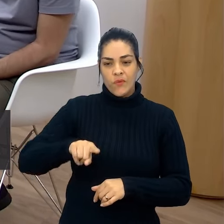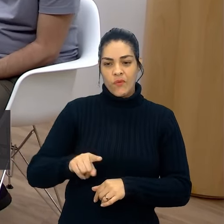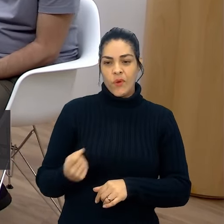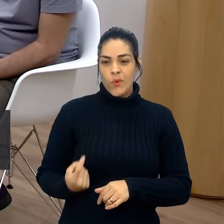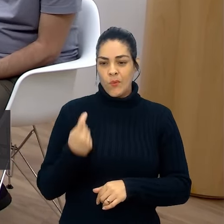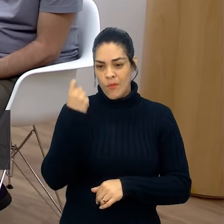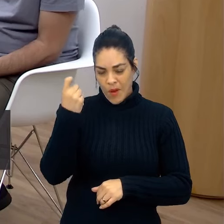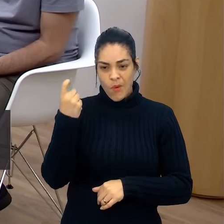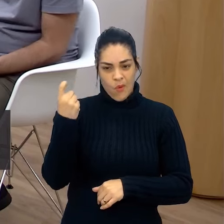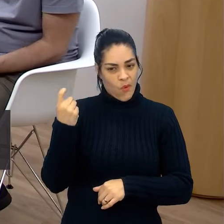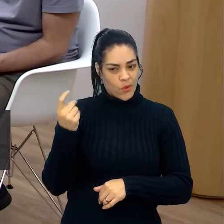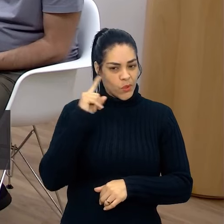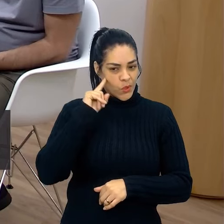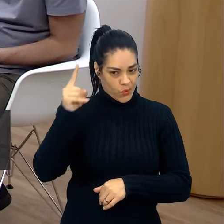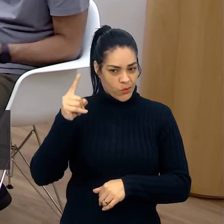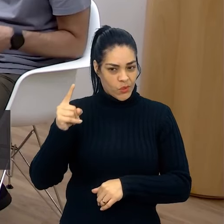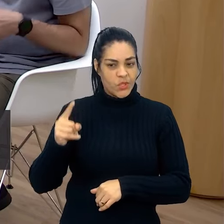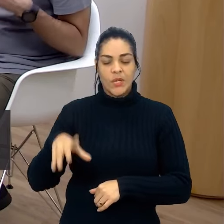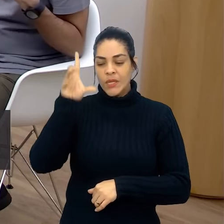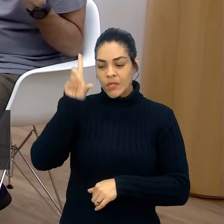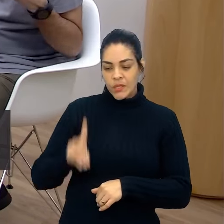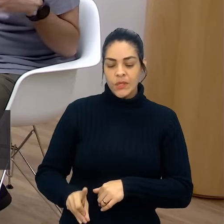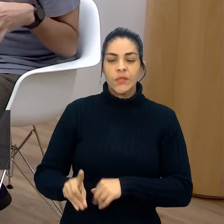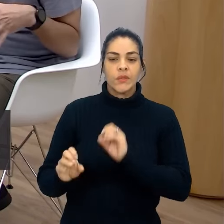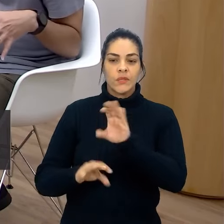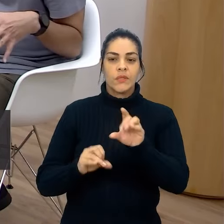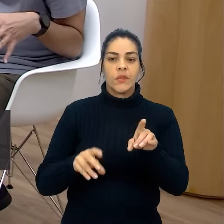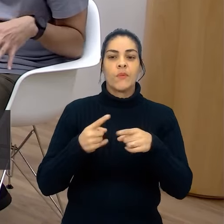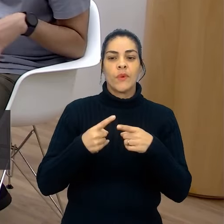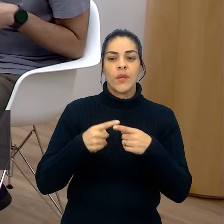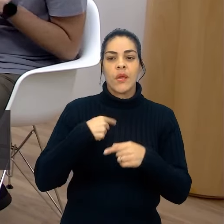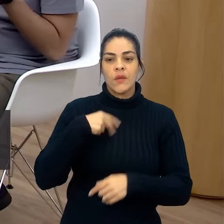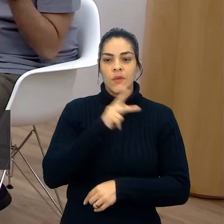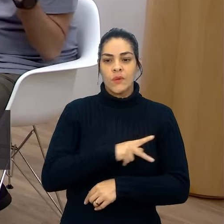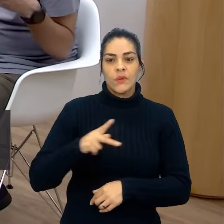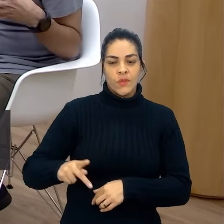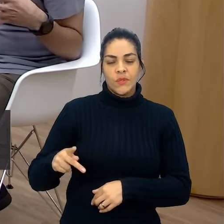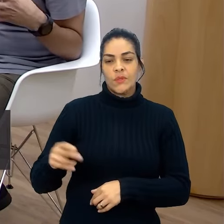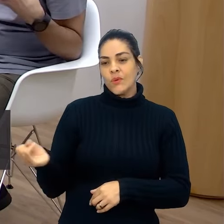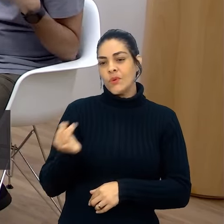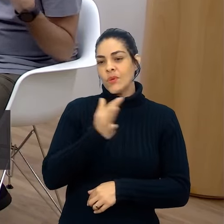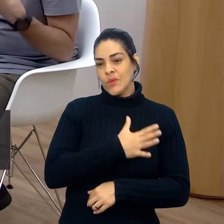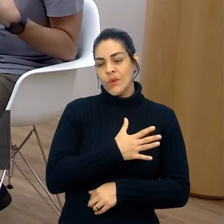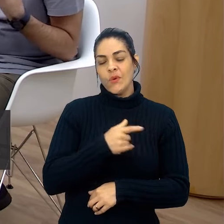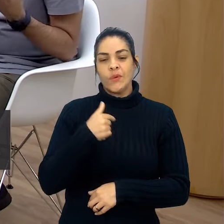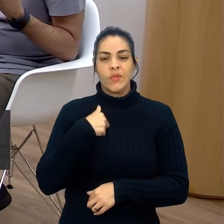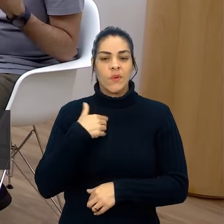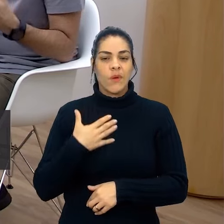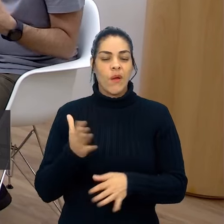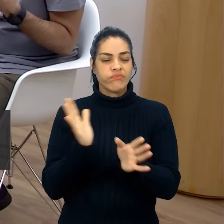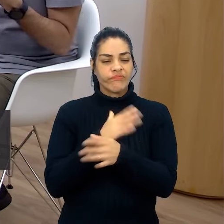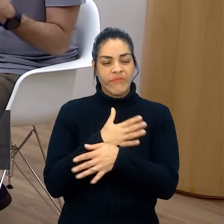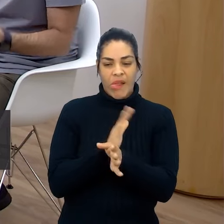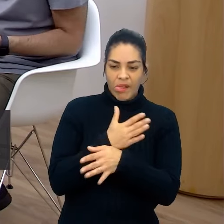de ensino, e eu também achei bastante interessante, porque eu era professor novo na rede, então eu estava meio perdido, né? É legal